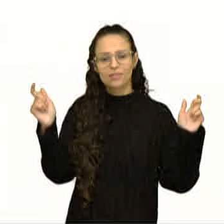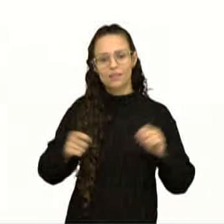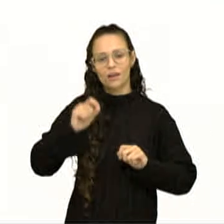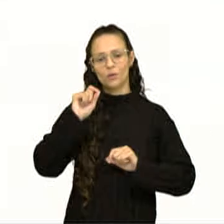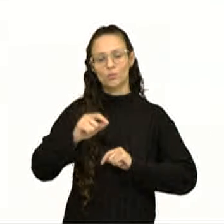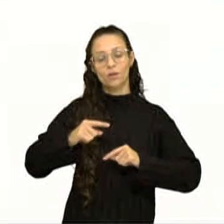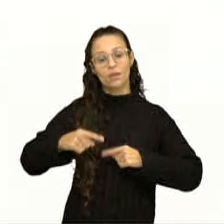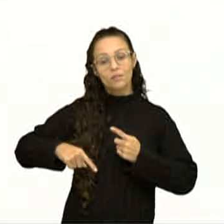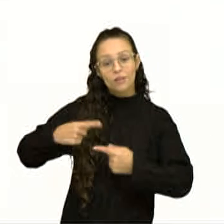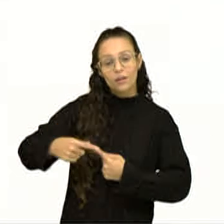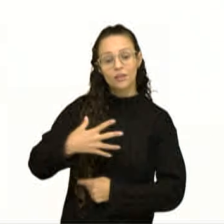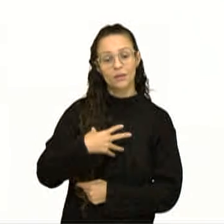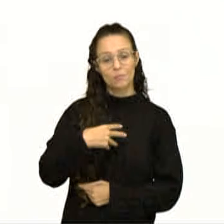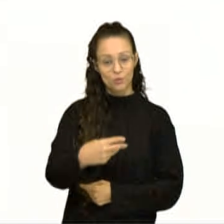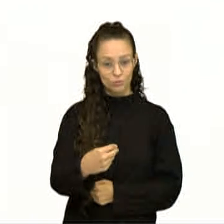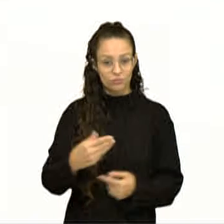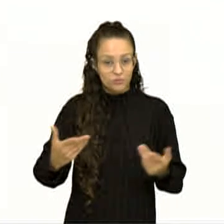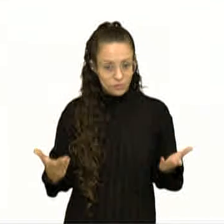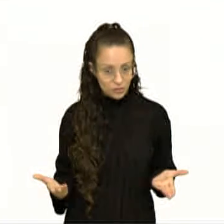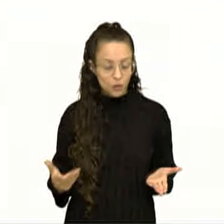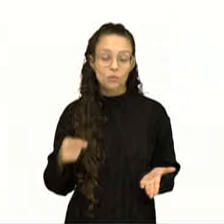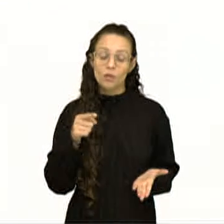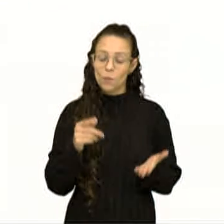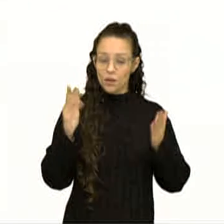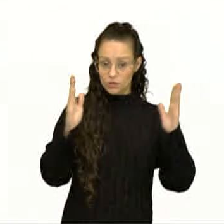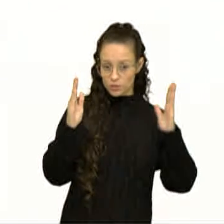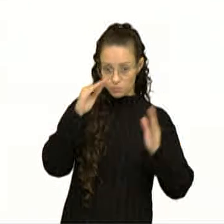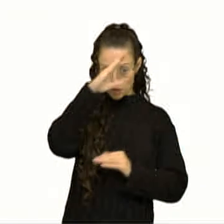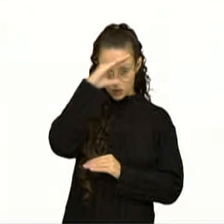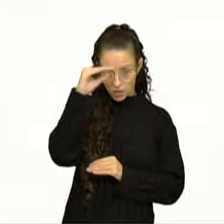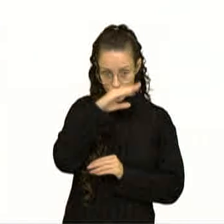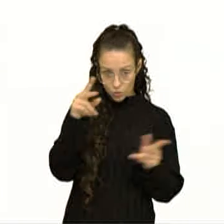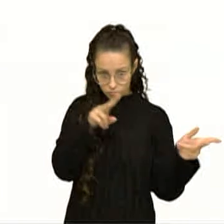de reprodução. Então, a puberdade é